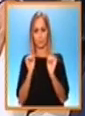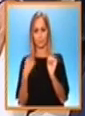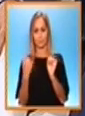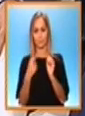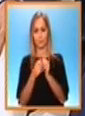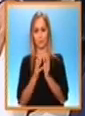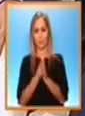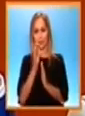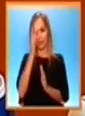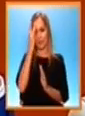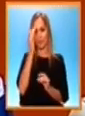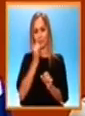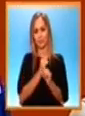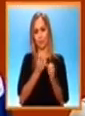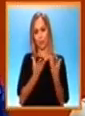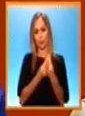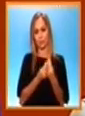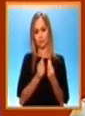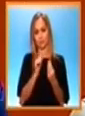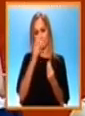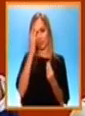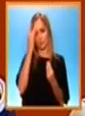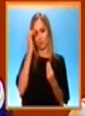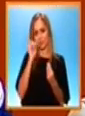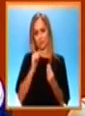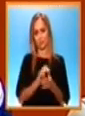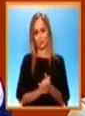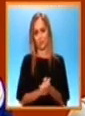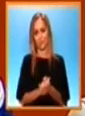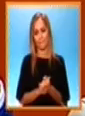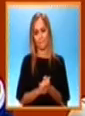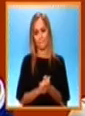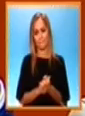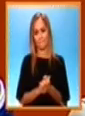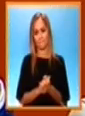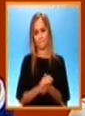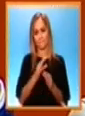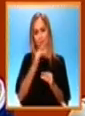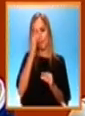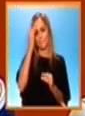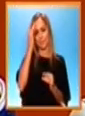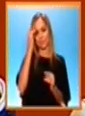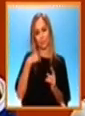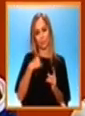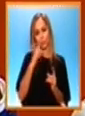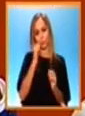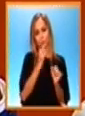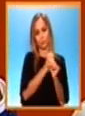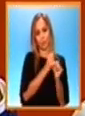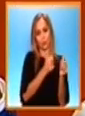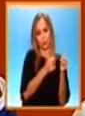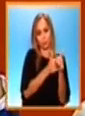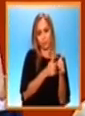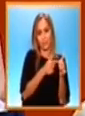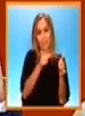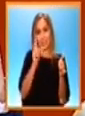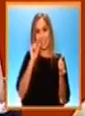espetáculo. Sim. E é fácil trabalhar com ele? É muito fácil. É? Sim. É mais fácil eu trabalhar com ele do que ele comigo.